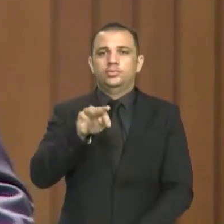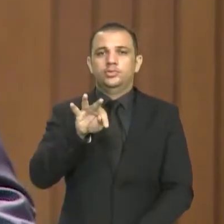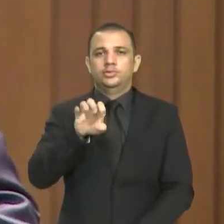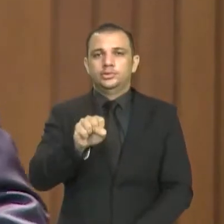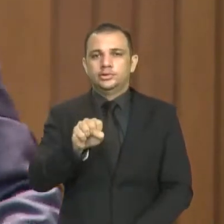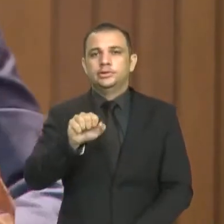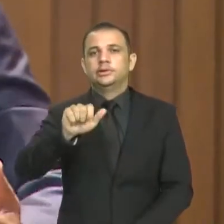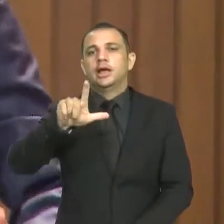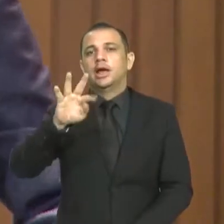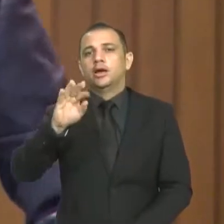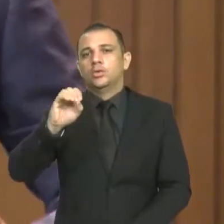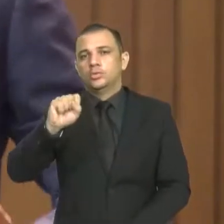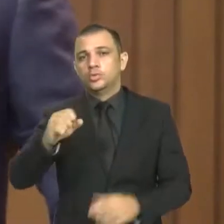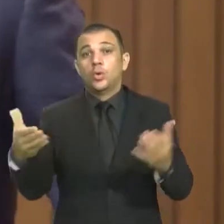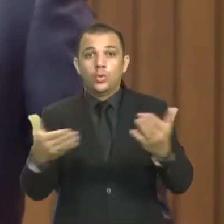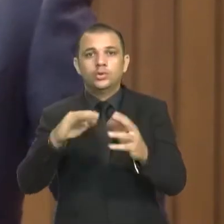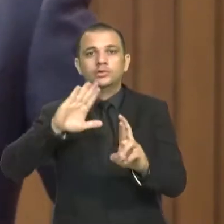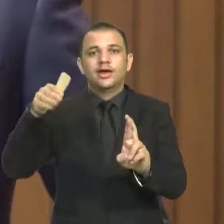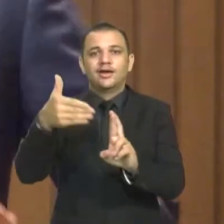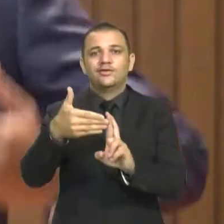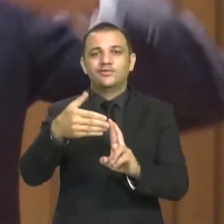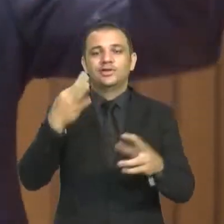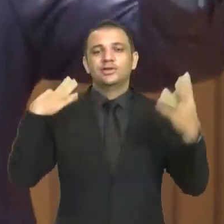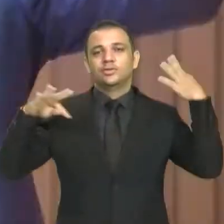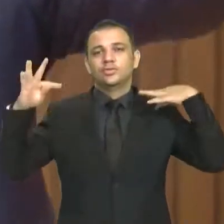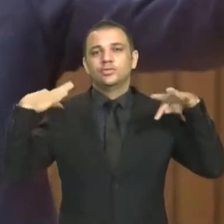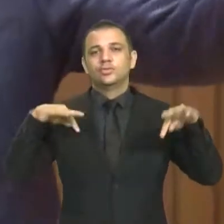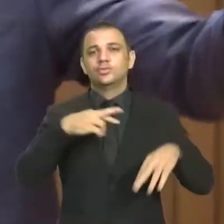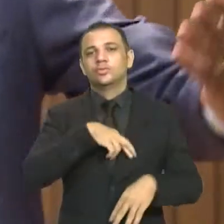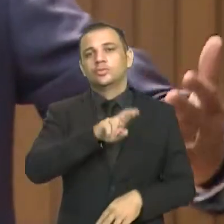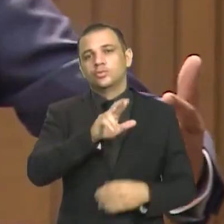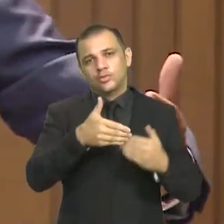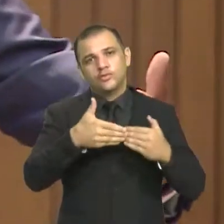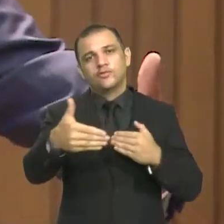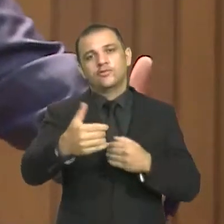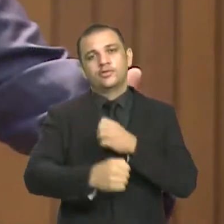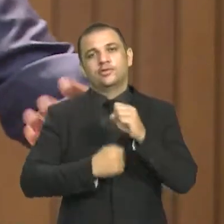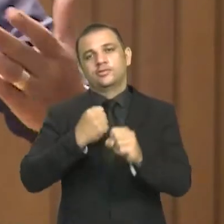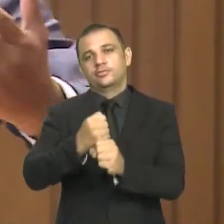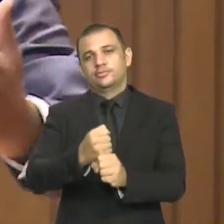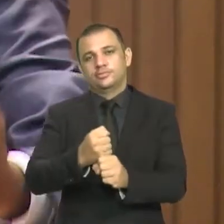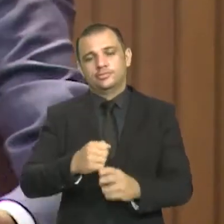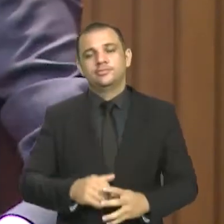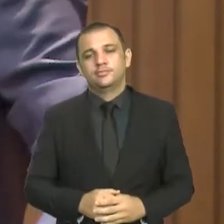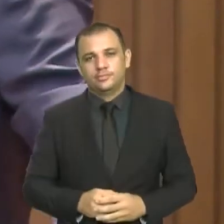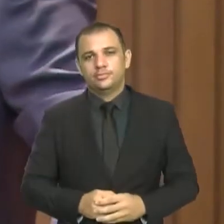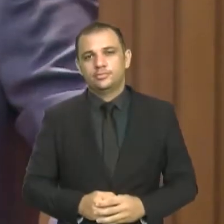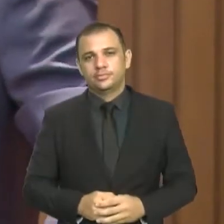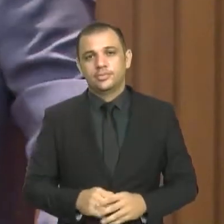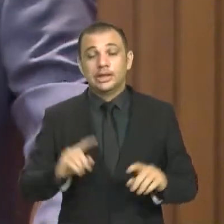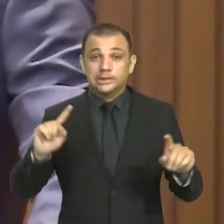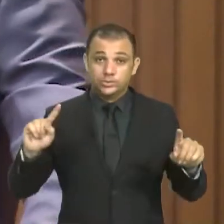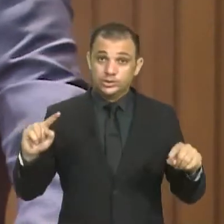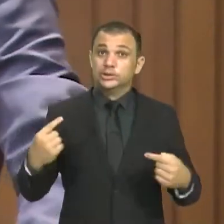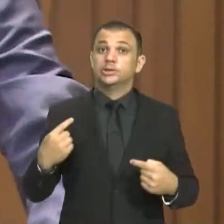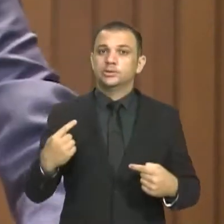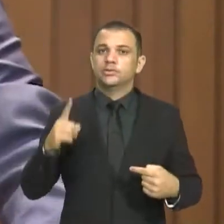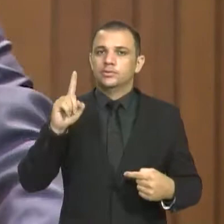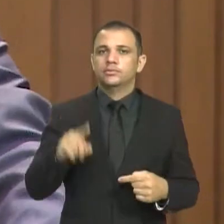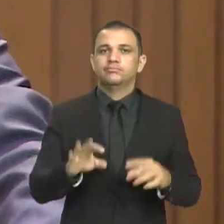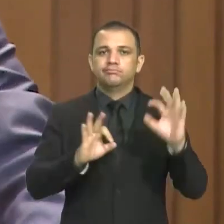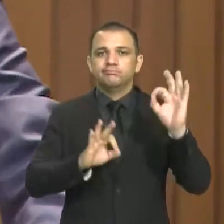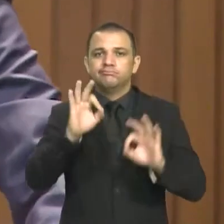uma referência para o turismo religioso para os próximos anos. O desafio era fazer o primeiro evento.